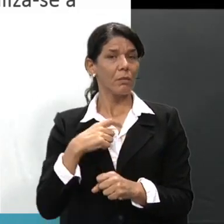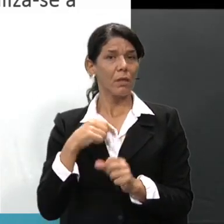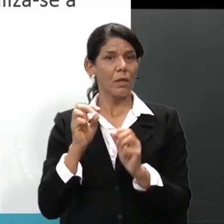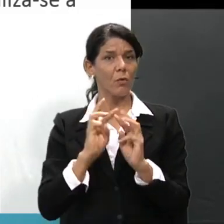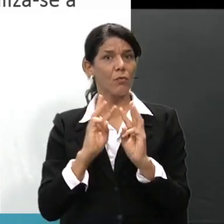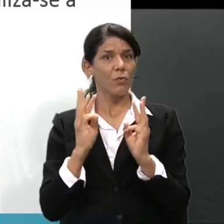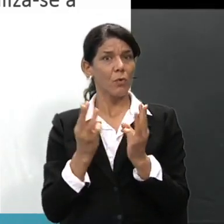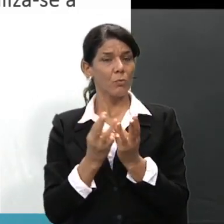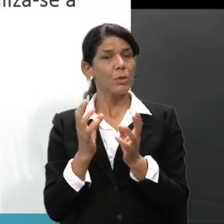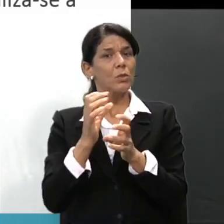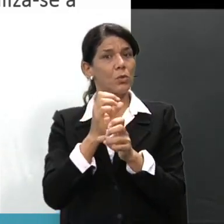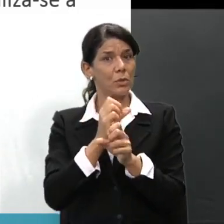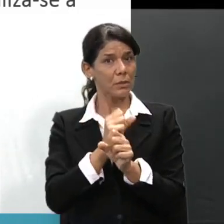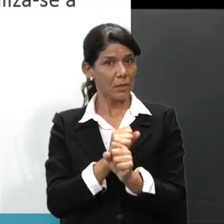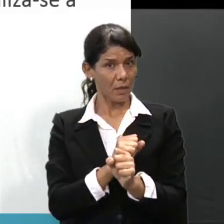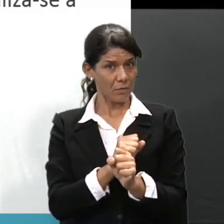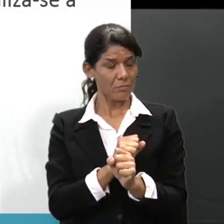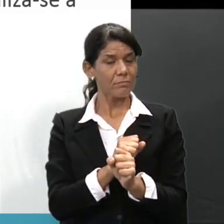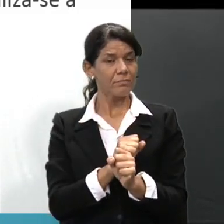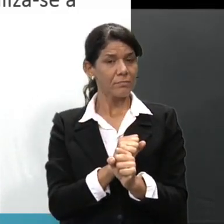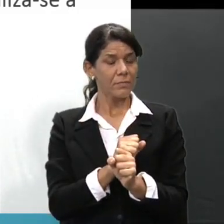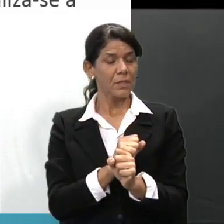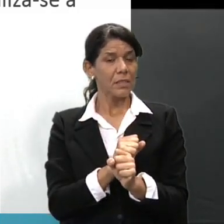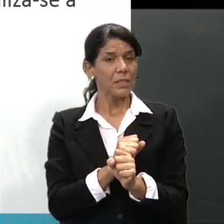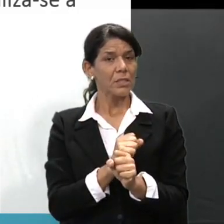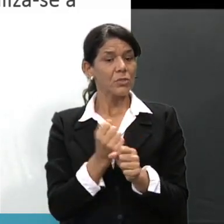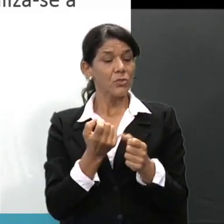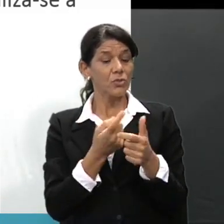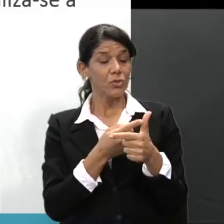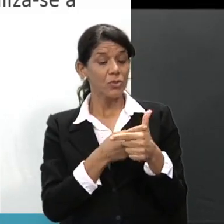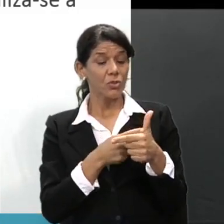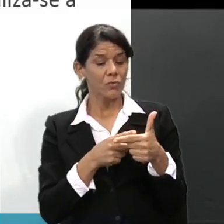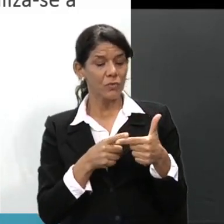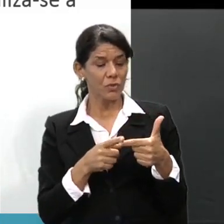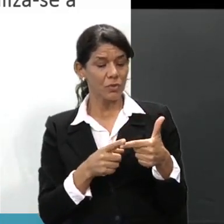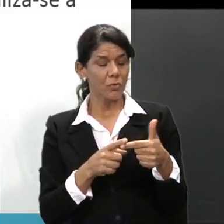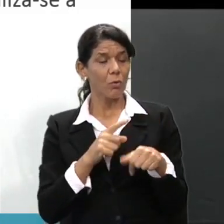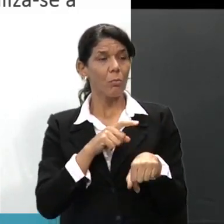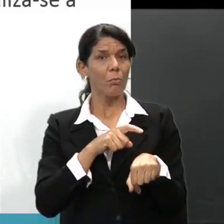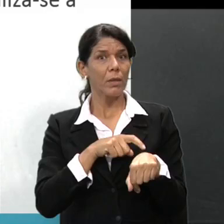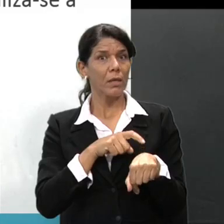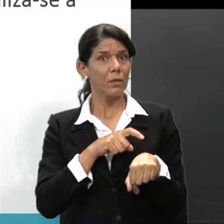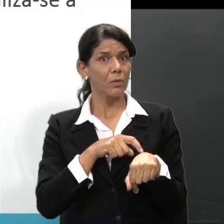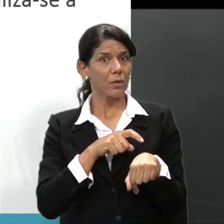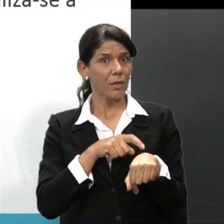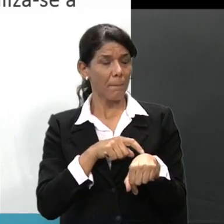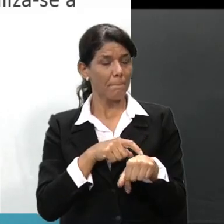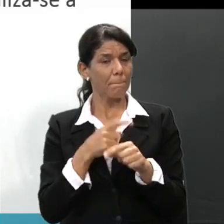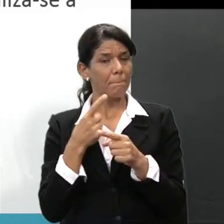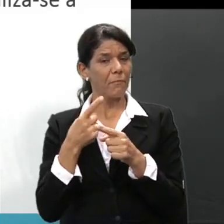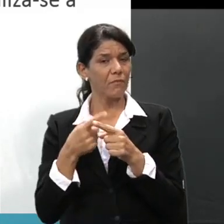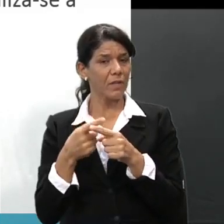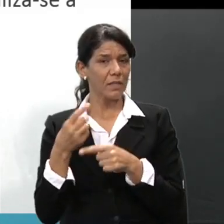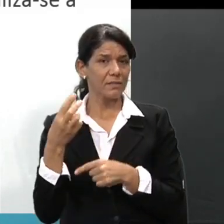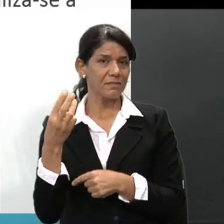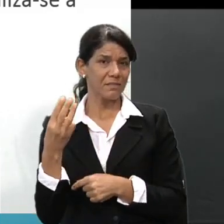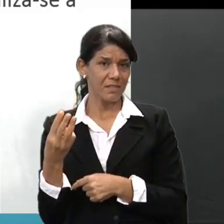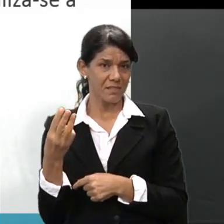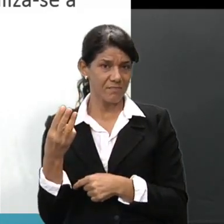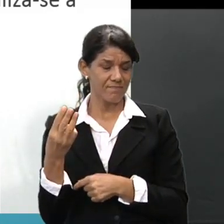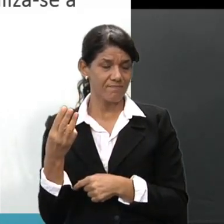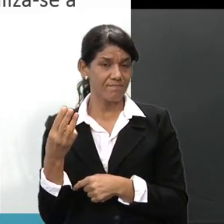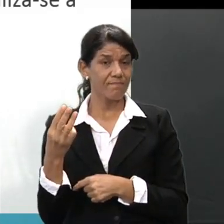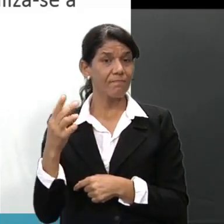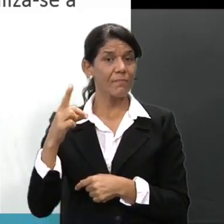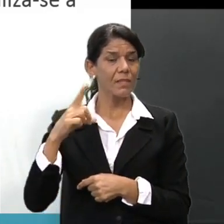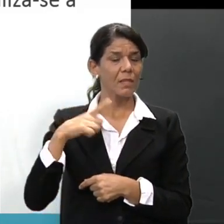volume total a ser administrado, dividido pelo tempo vezes 3. Então,